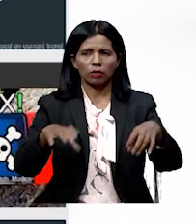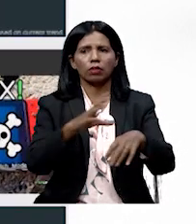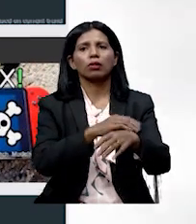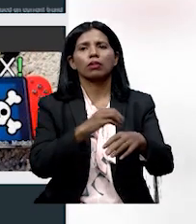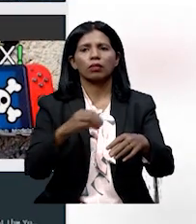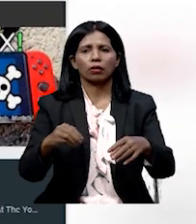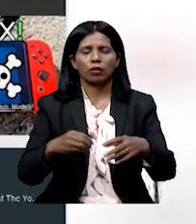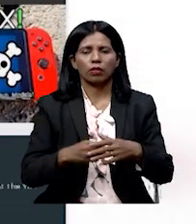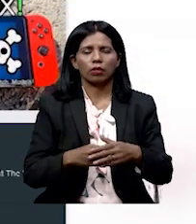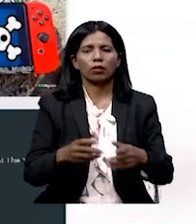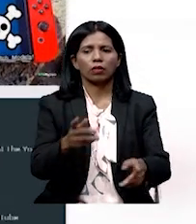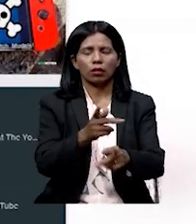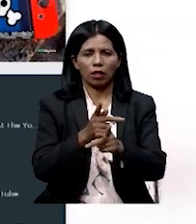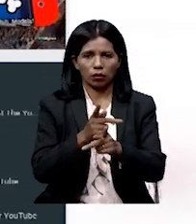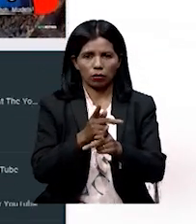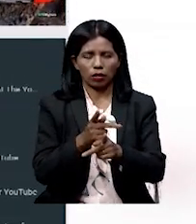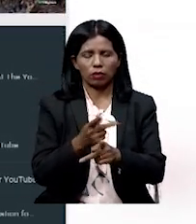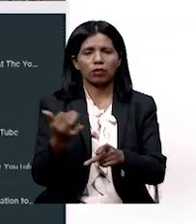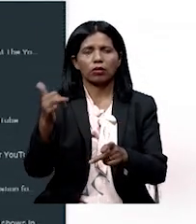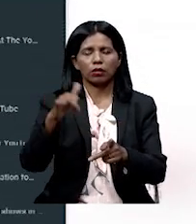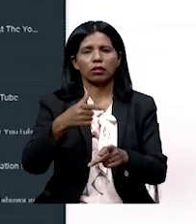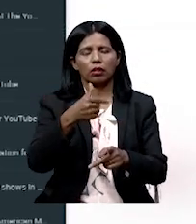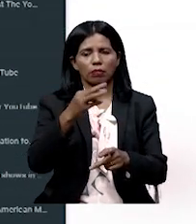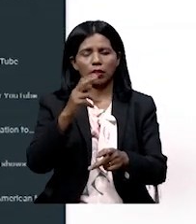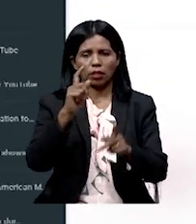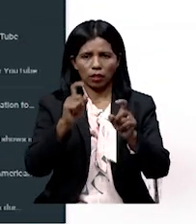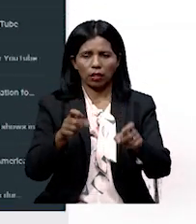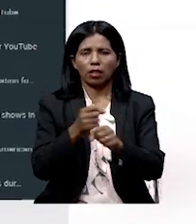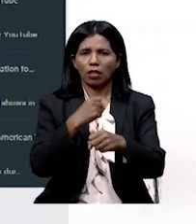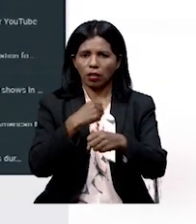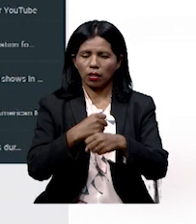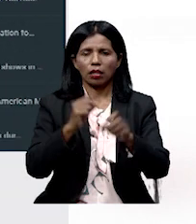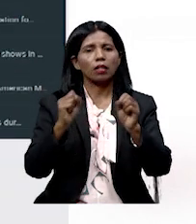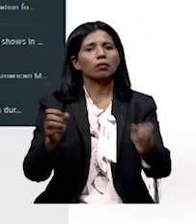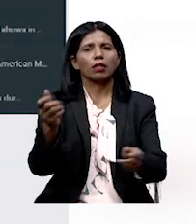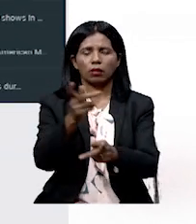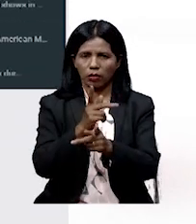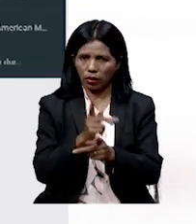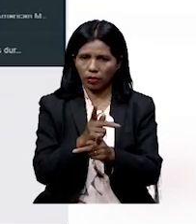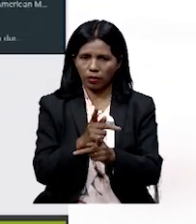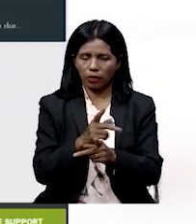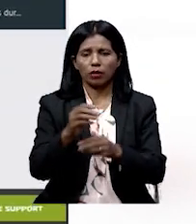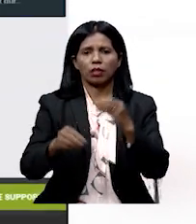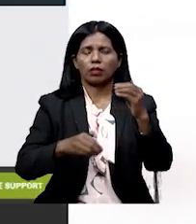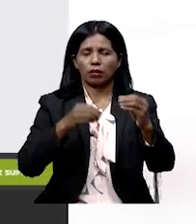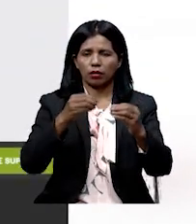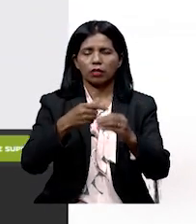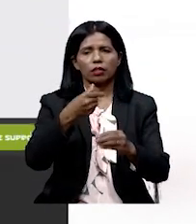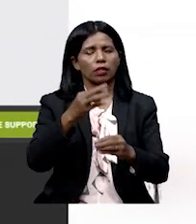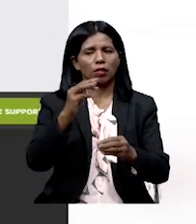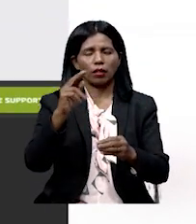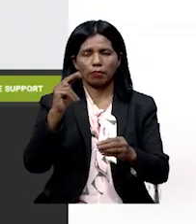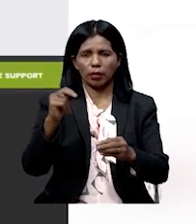serviço cuidadosa e ve gemen tem galo atu bela assegura katak jemen la la